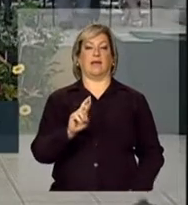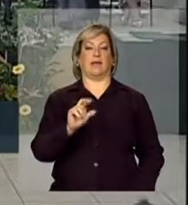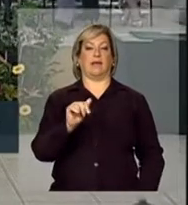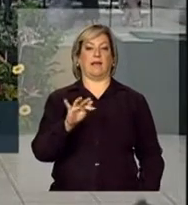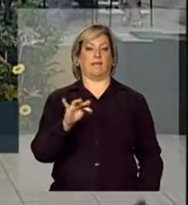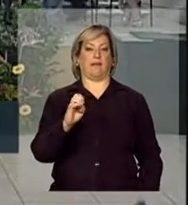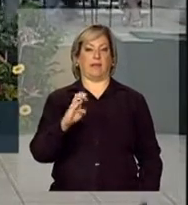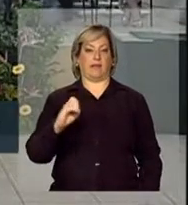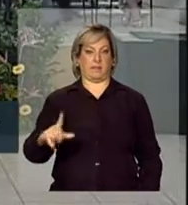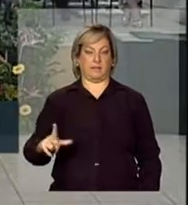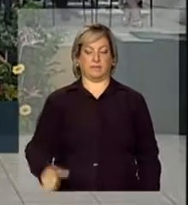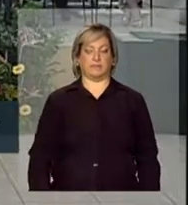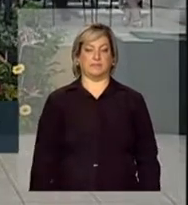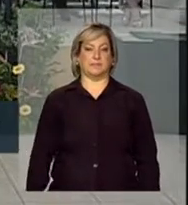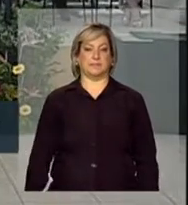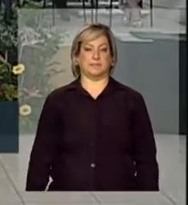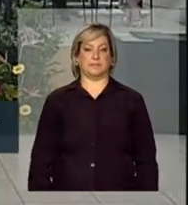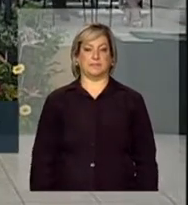Barbosa